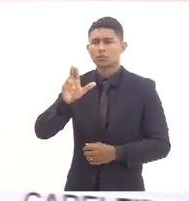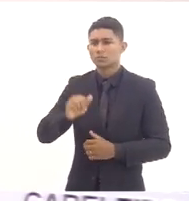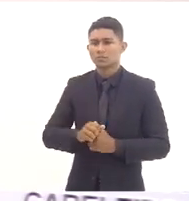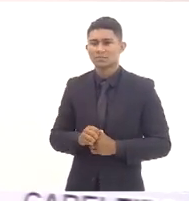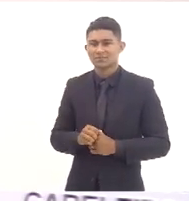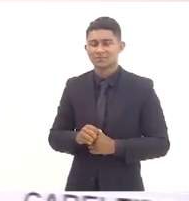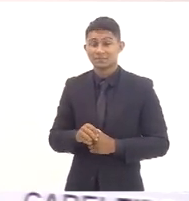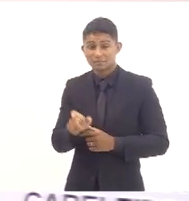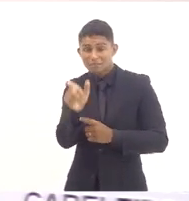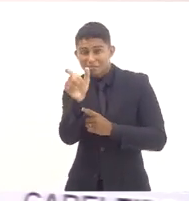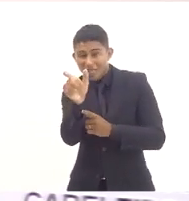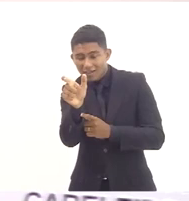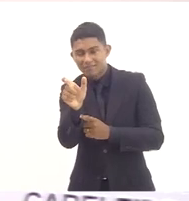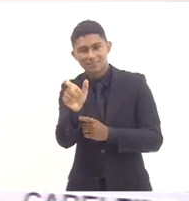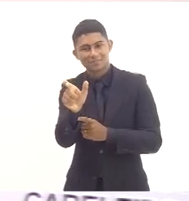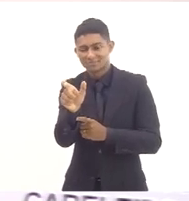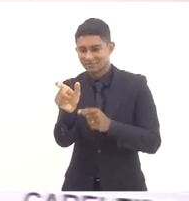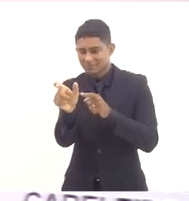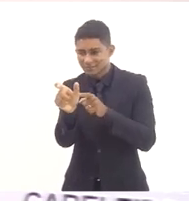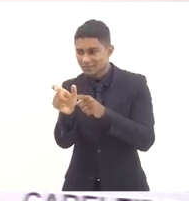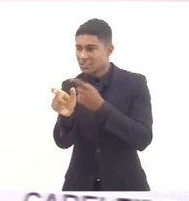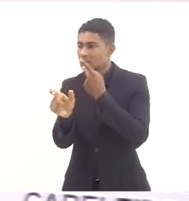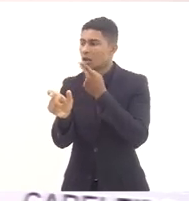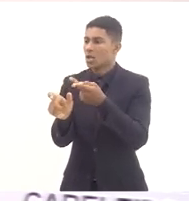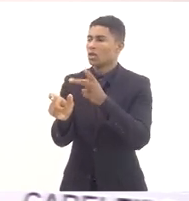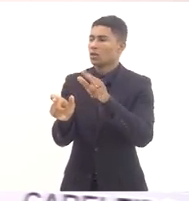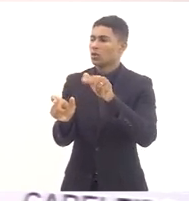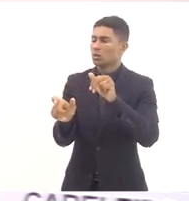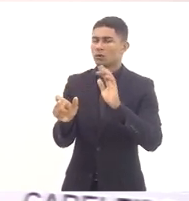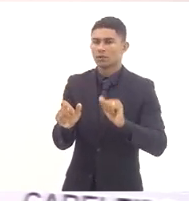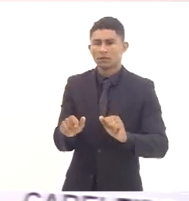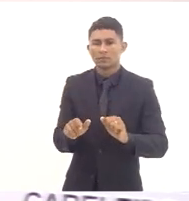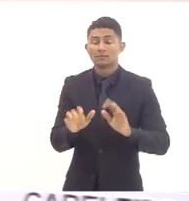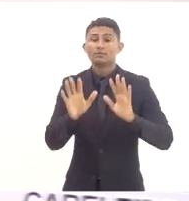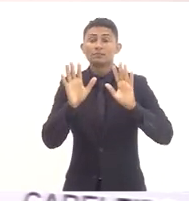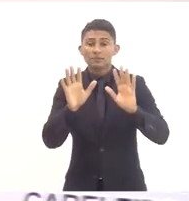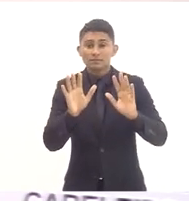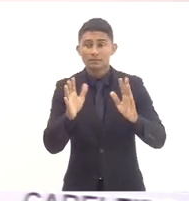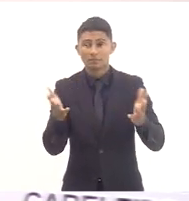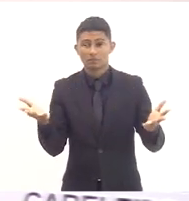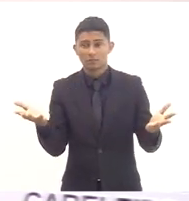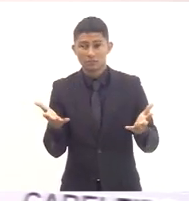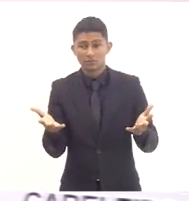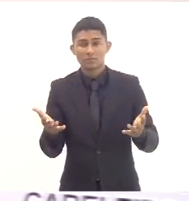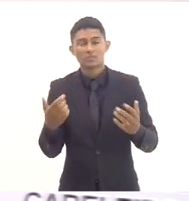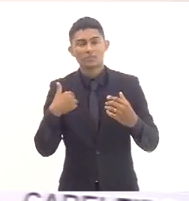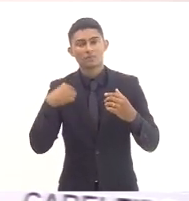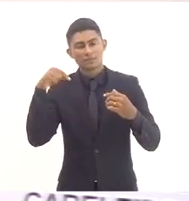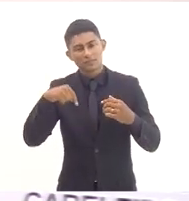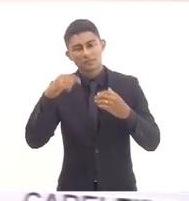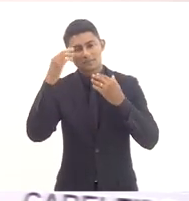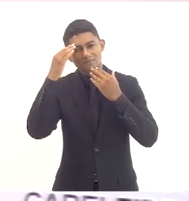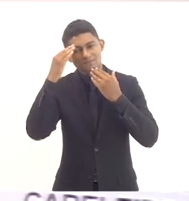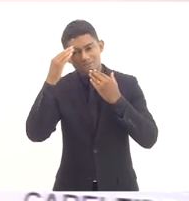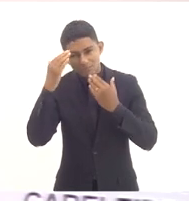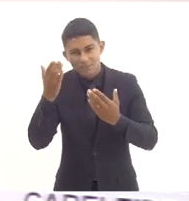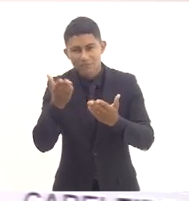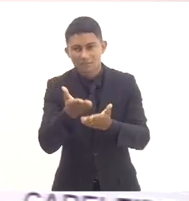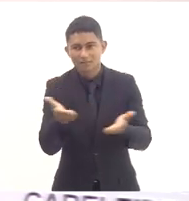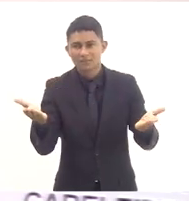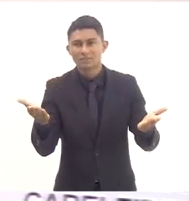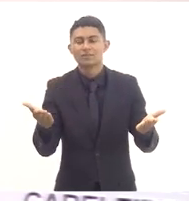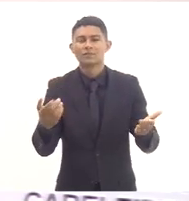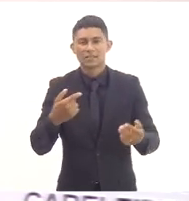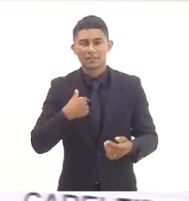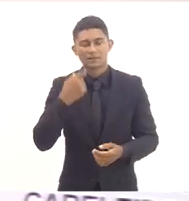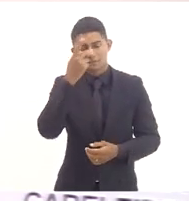com essas palavras Ah tá então receba hoje esse Obrigado desse filho que também